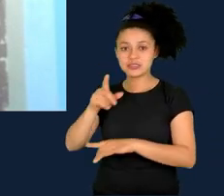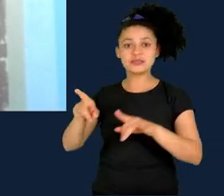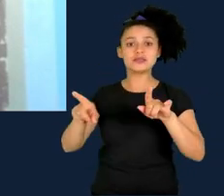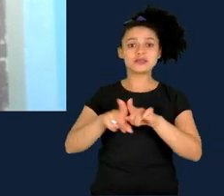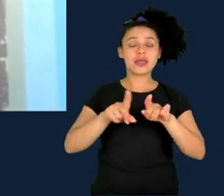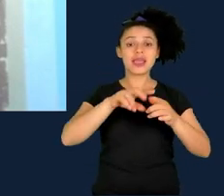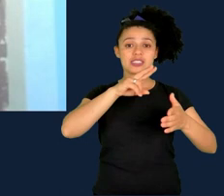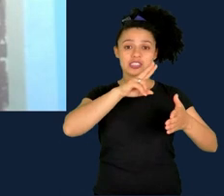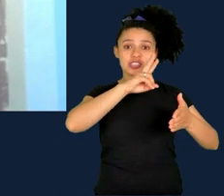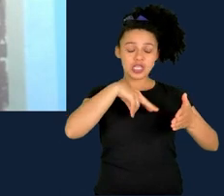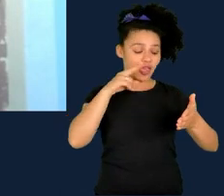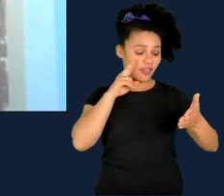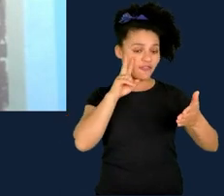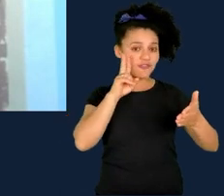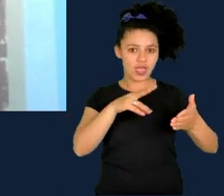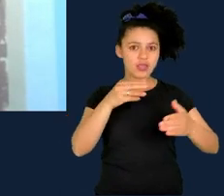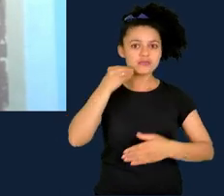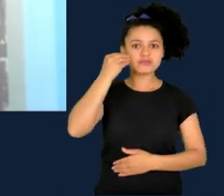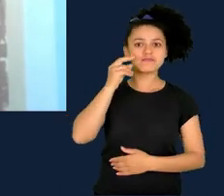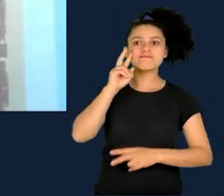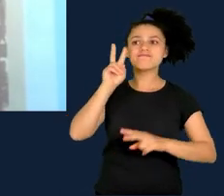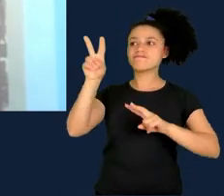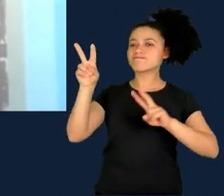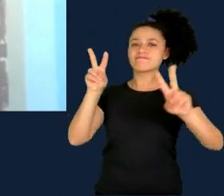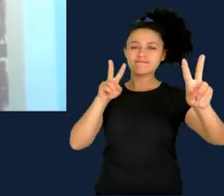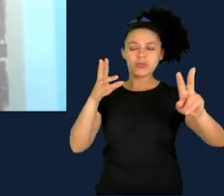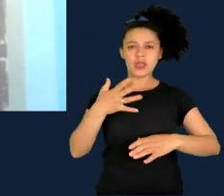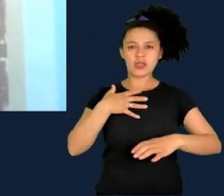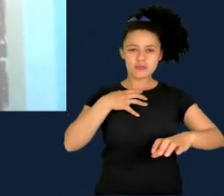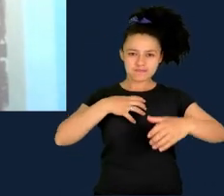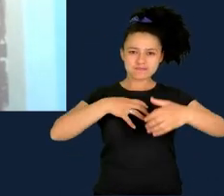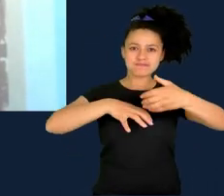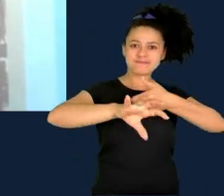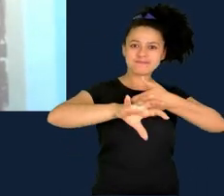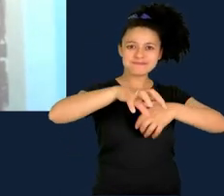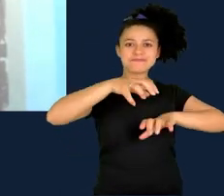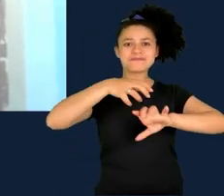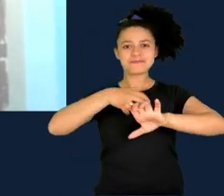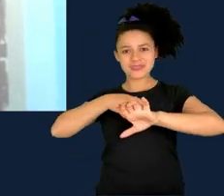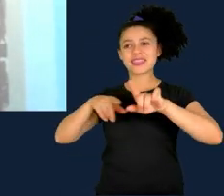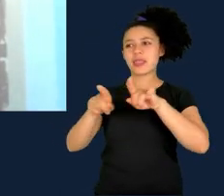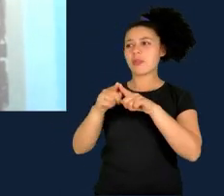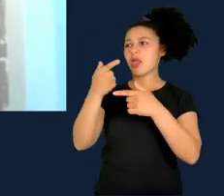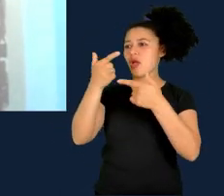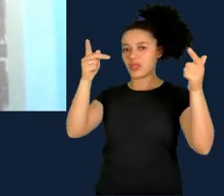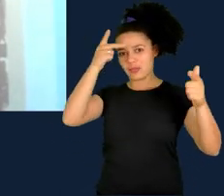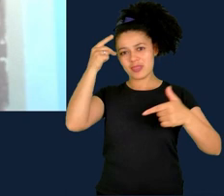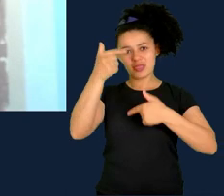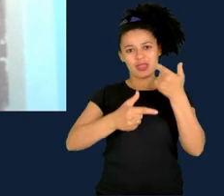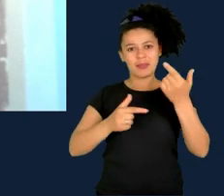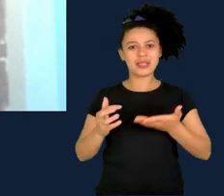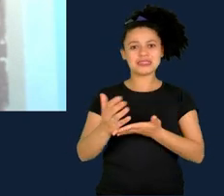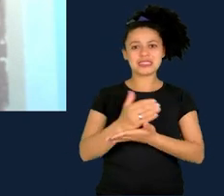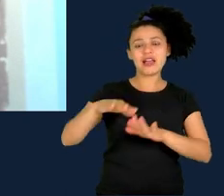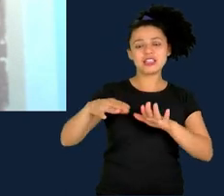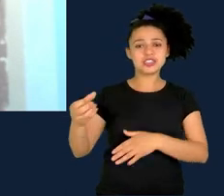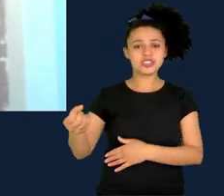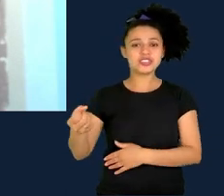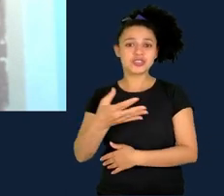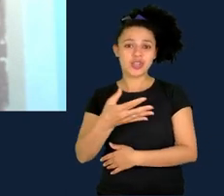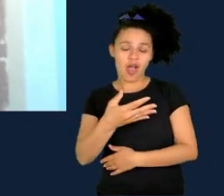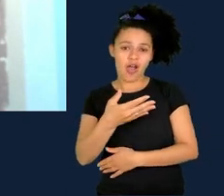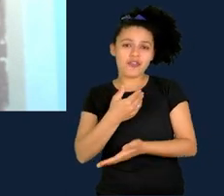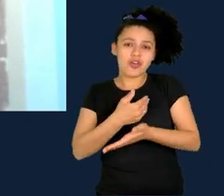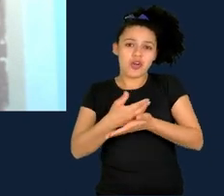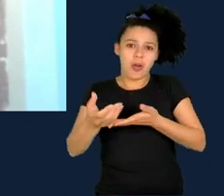ler e olhar para as experiências dos outros que também estão trabalhando com dados, sejam outras pessoas novas que estão expressando